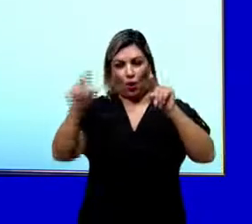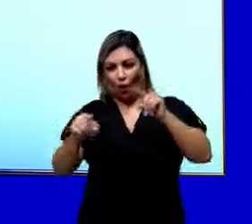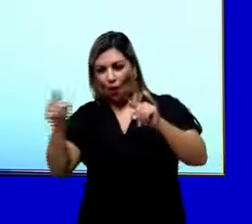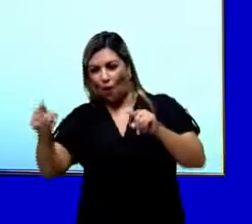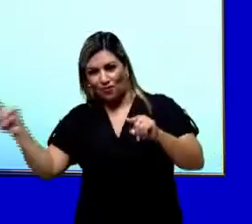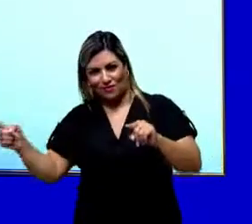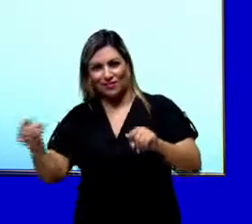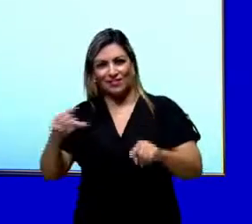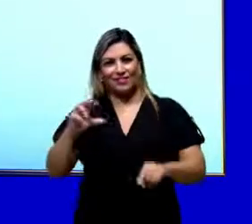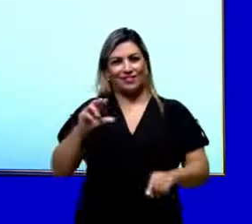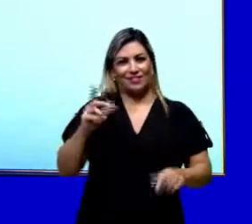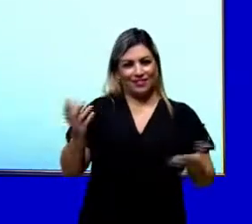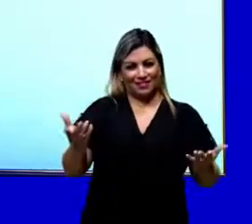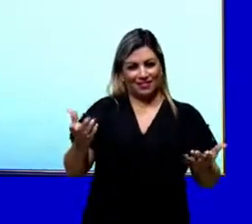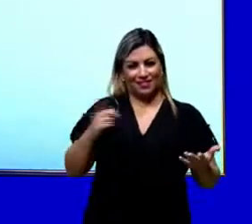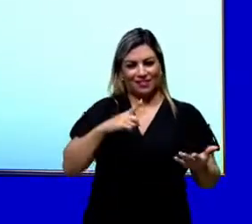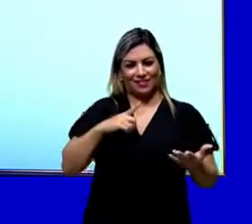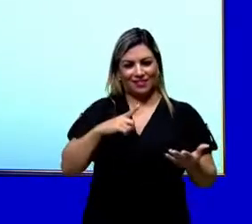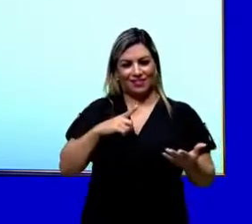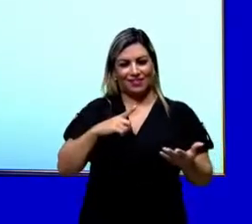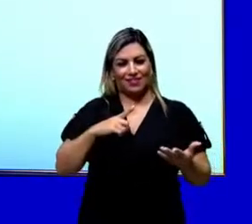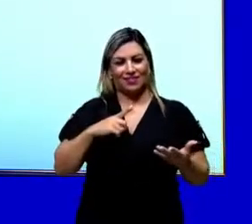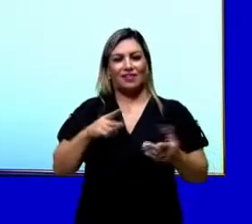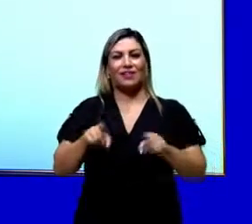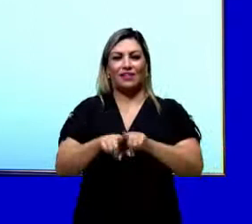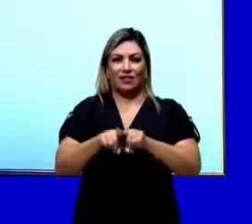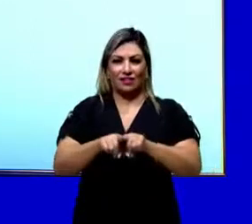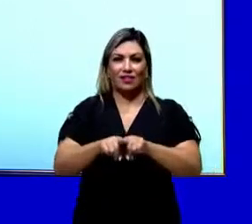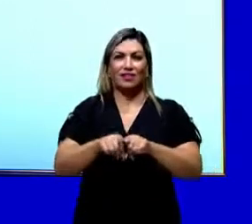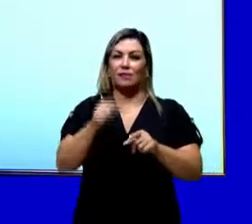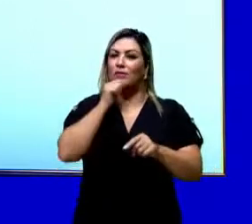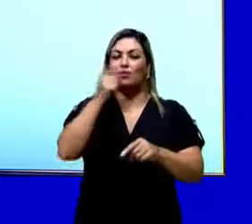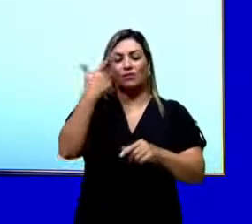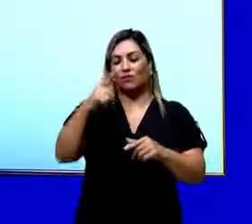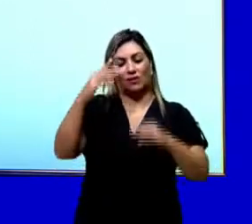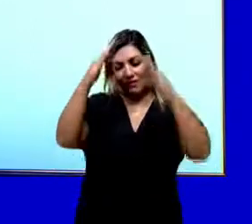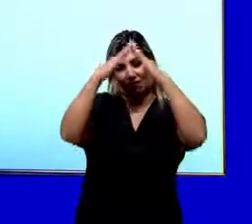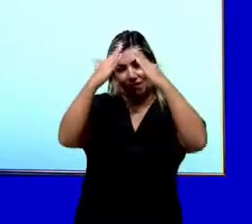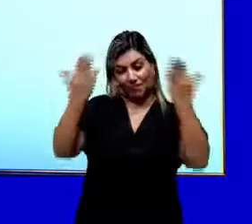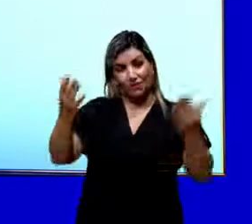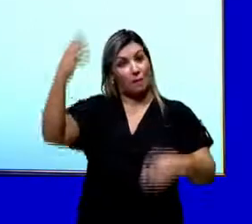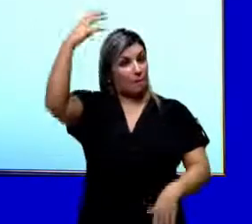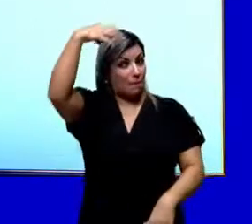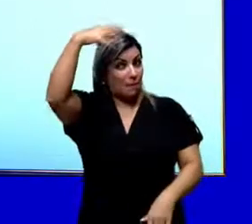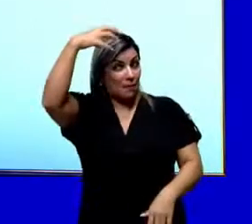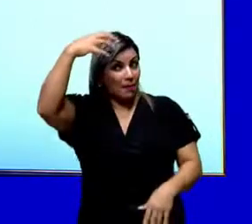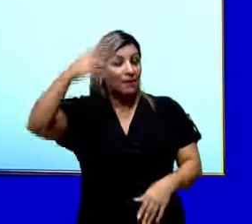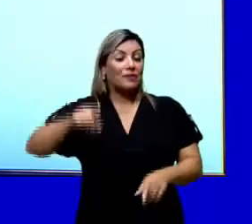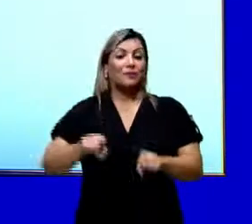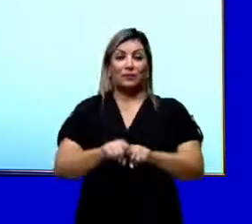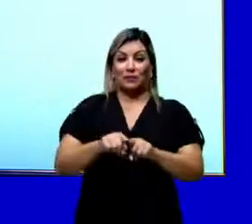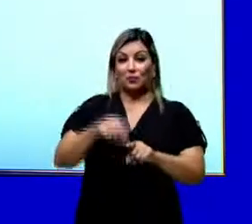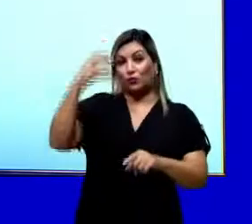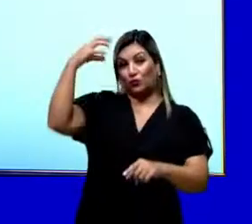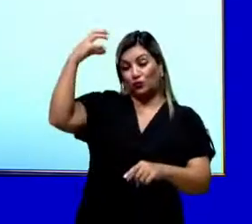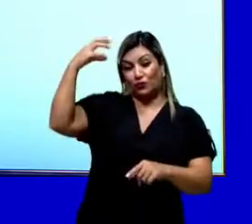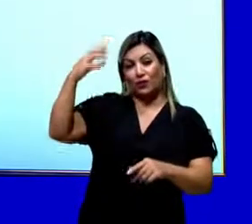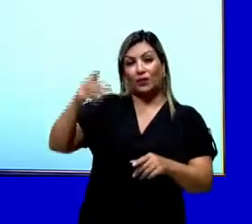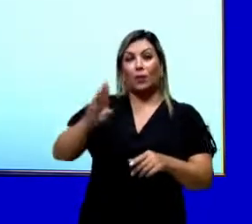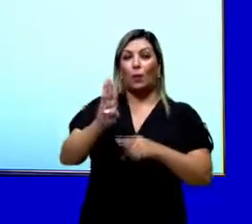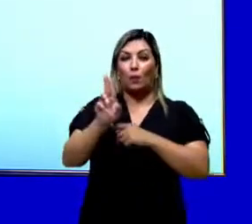Hot Wheels para roda é sobre rodas para os sem-teto tchau aqui é o banho ou chuveiro